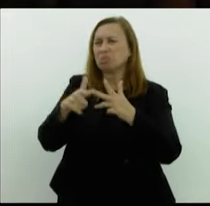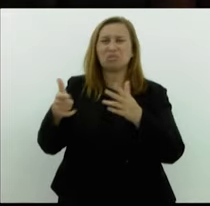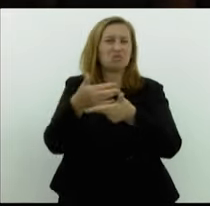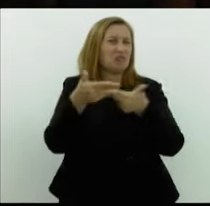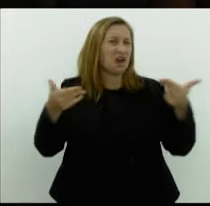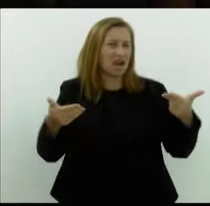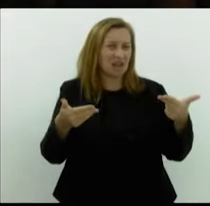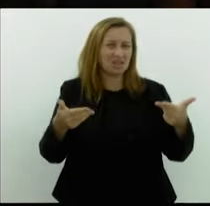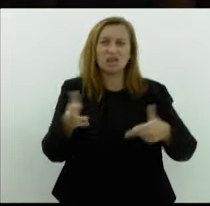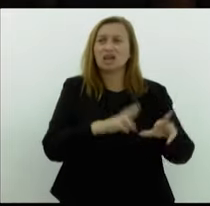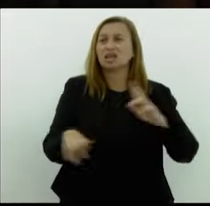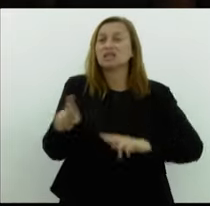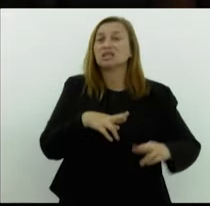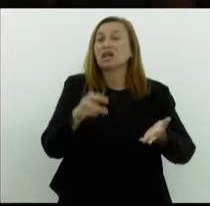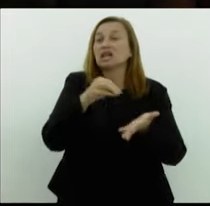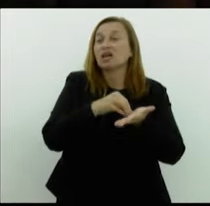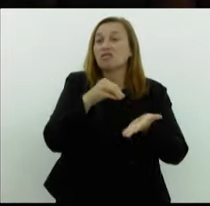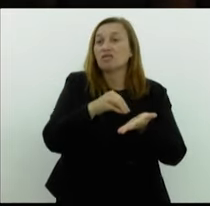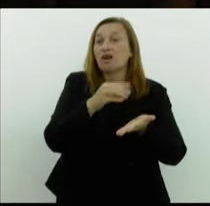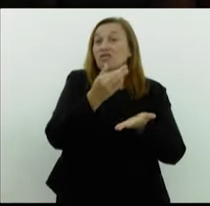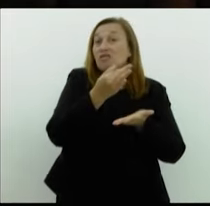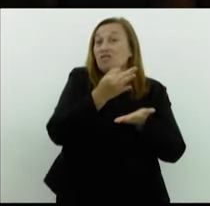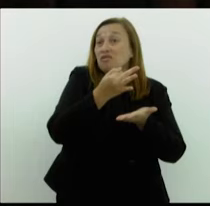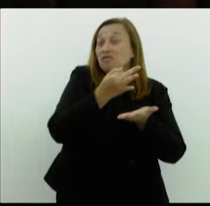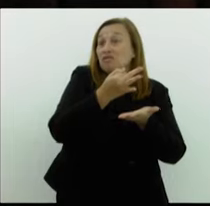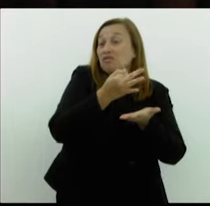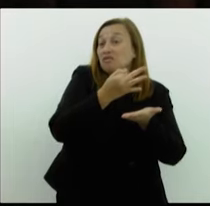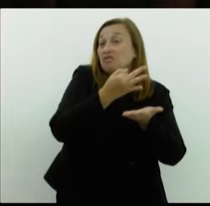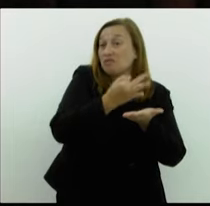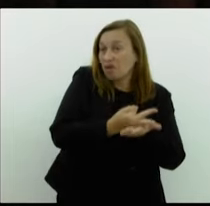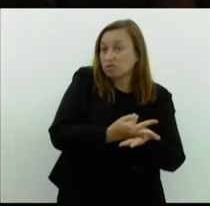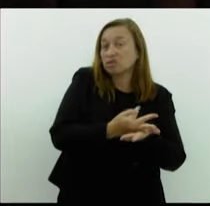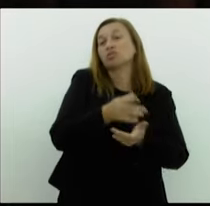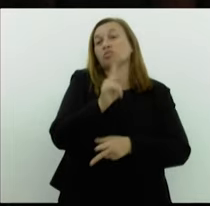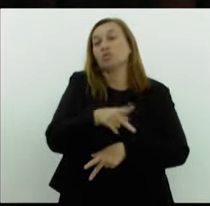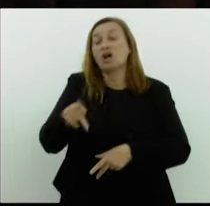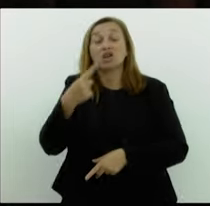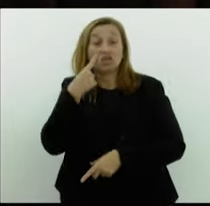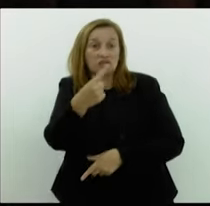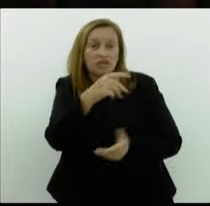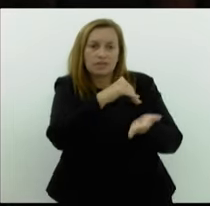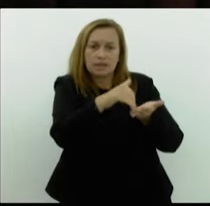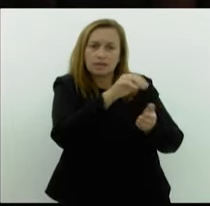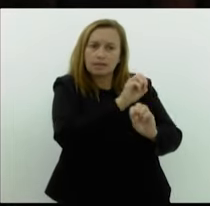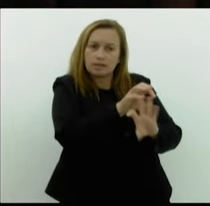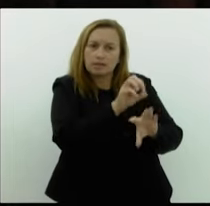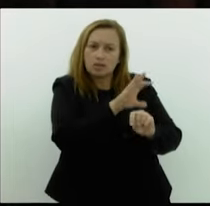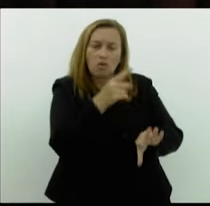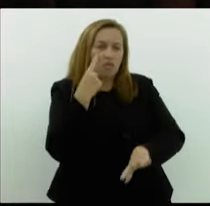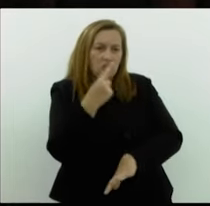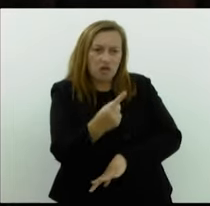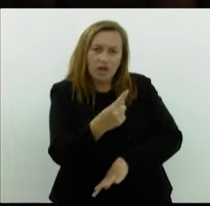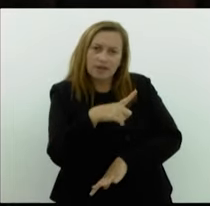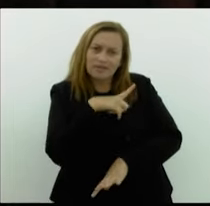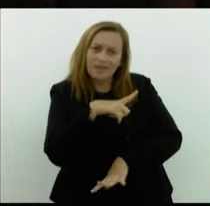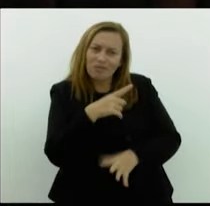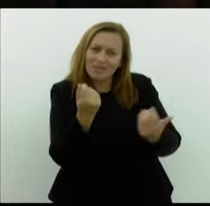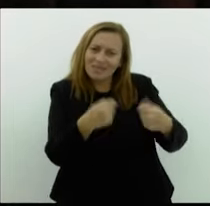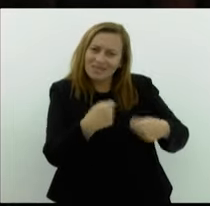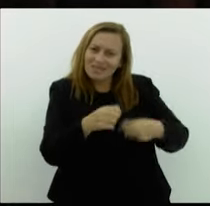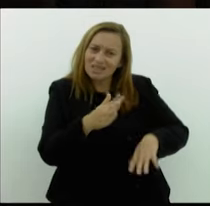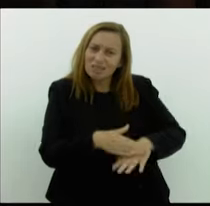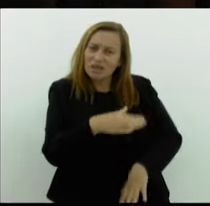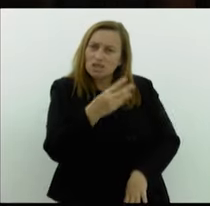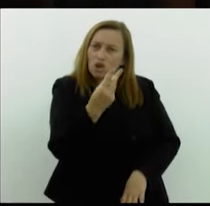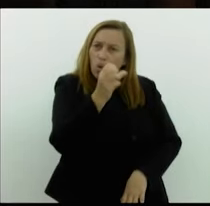fato, à falta de professores. A gente olha na SEDUC e vê que, atualmente, tem uma carência de mais de